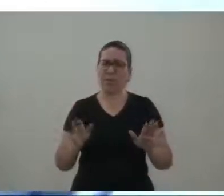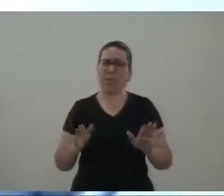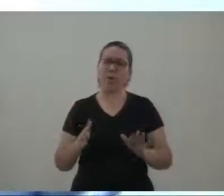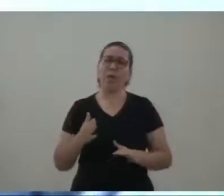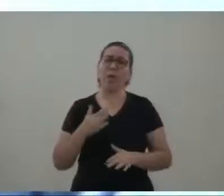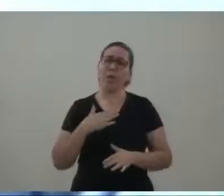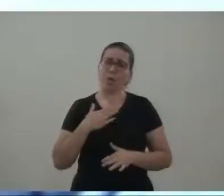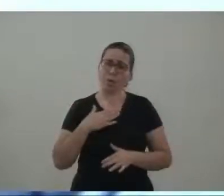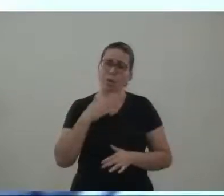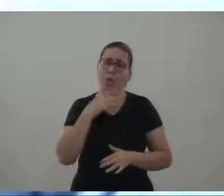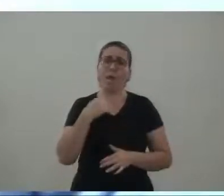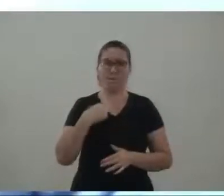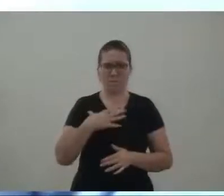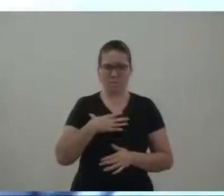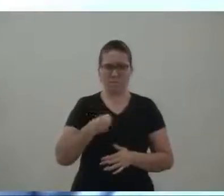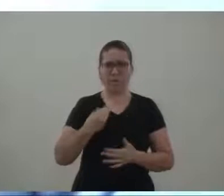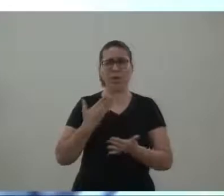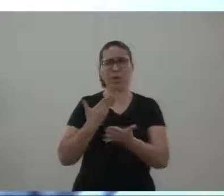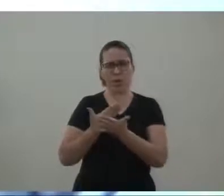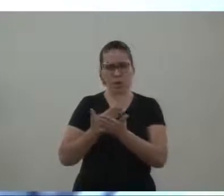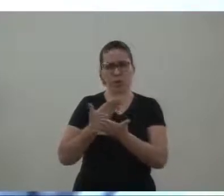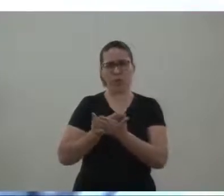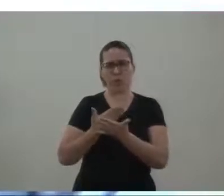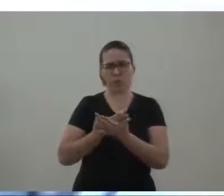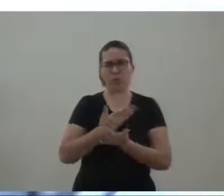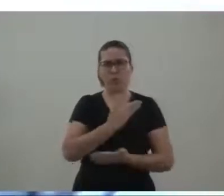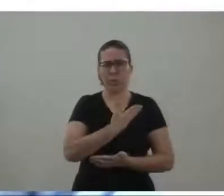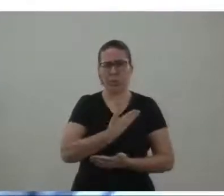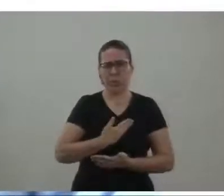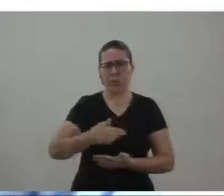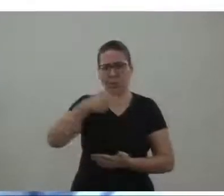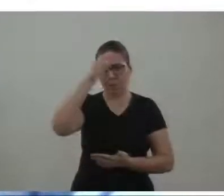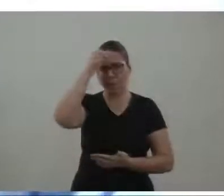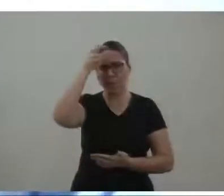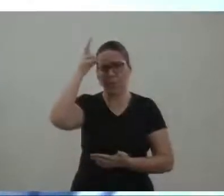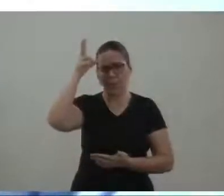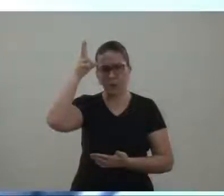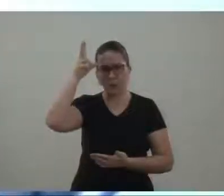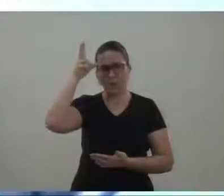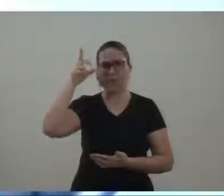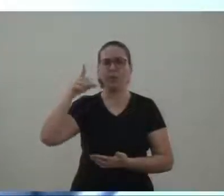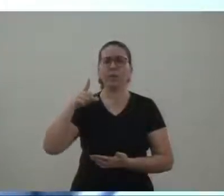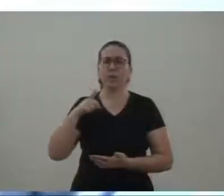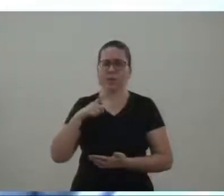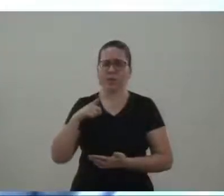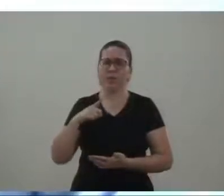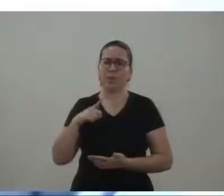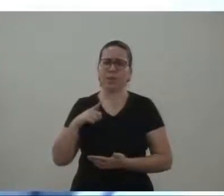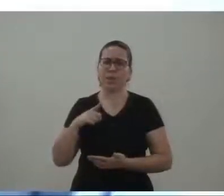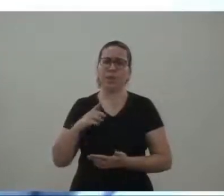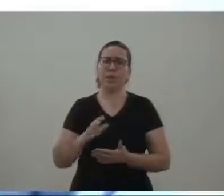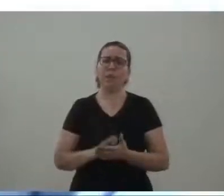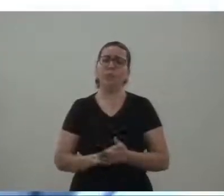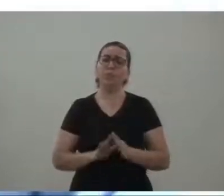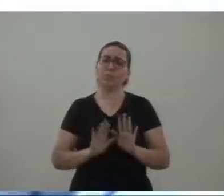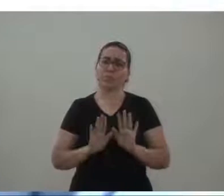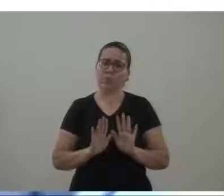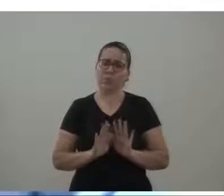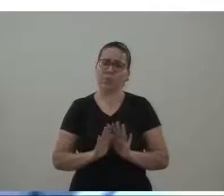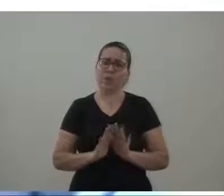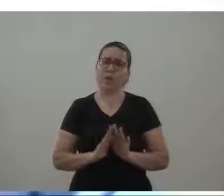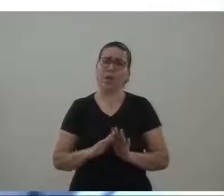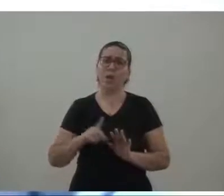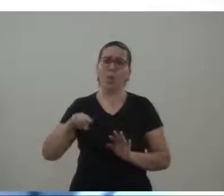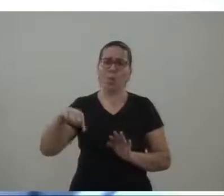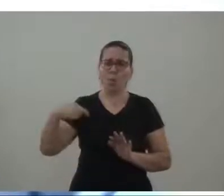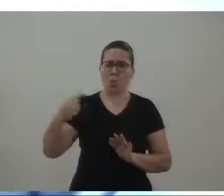os meus filhos estudam na rede pública de ensino, a menorzinha ainda na parte de creche, tudo, mas já